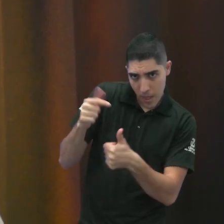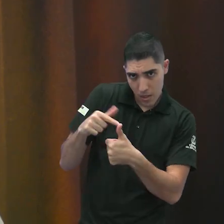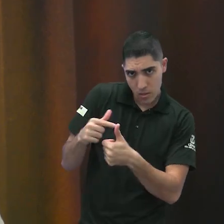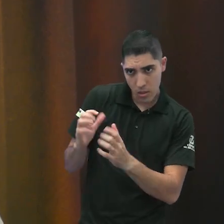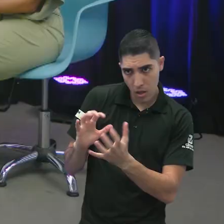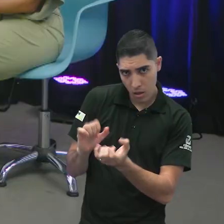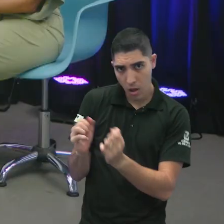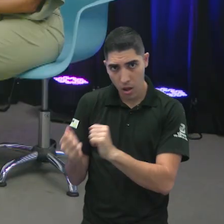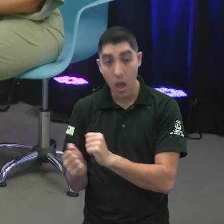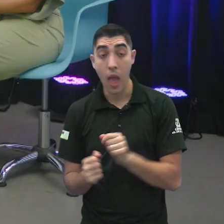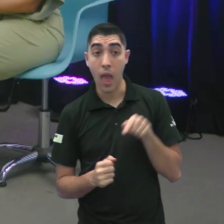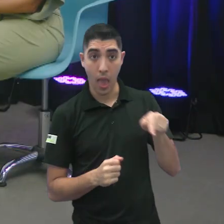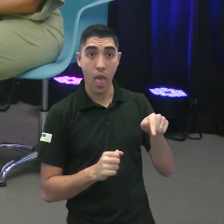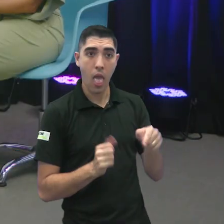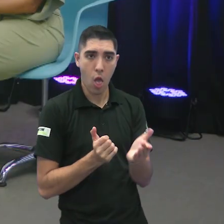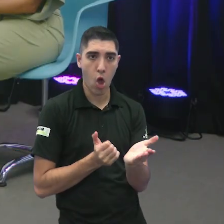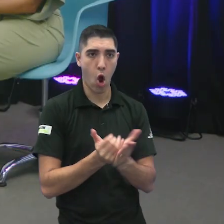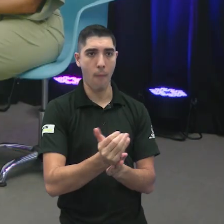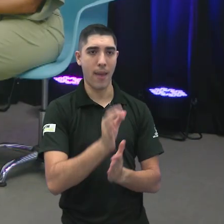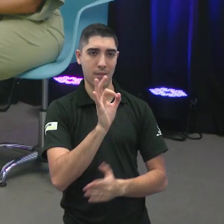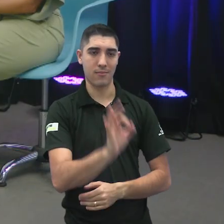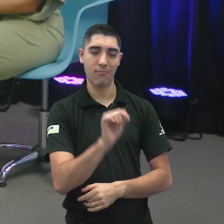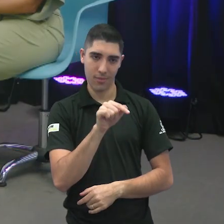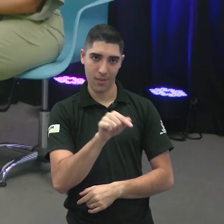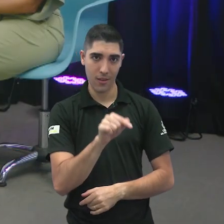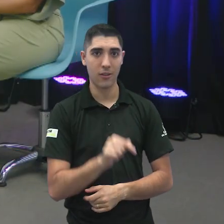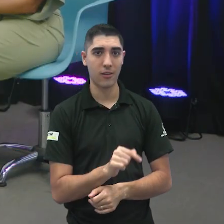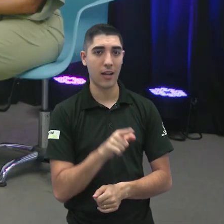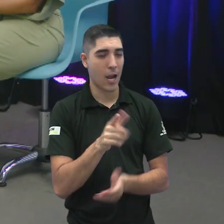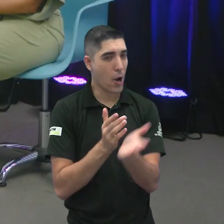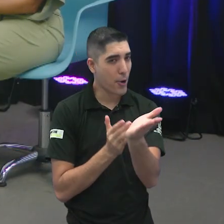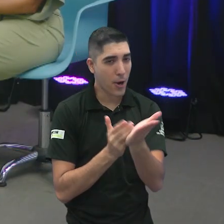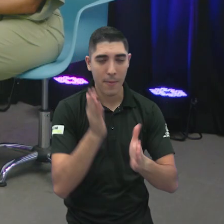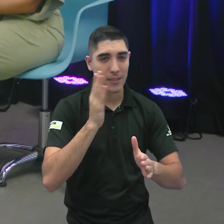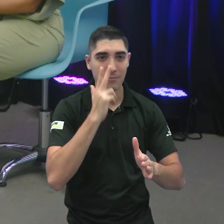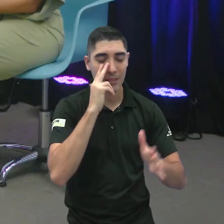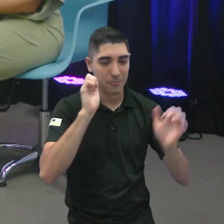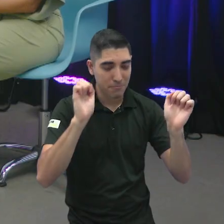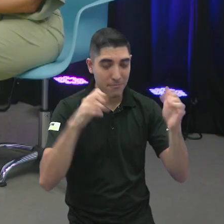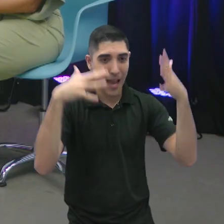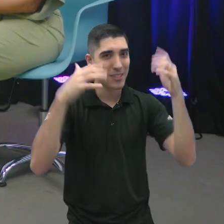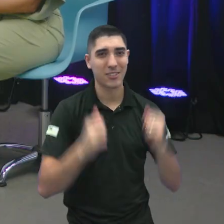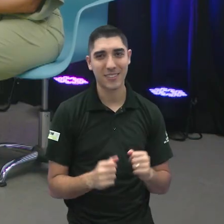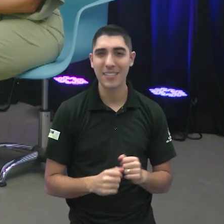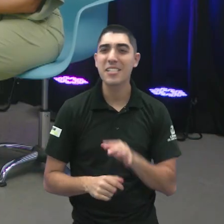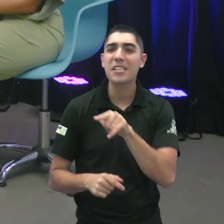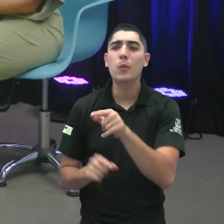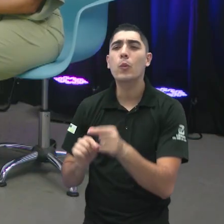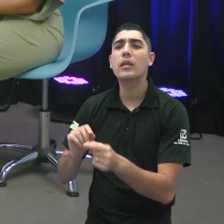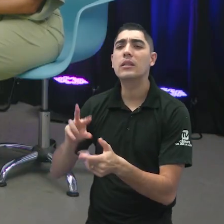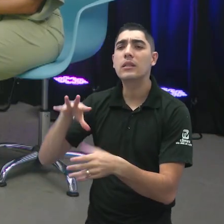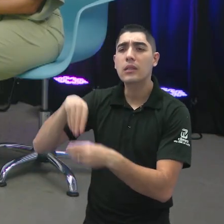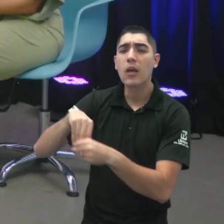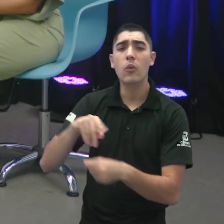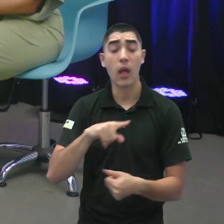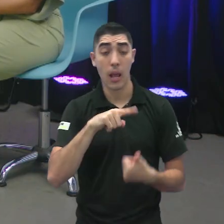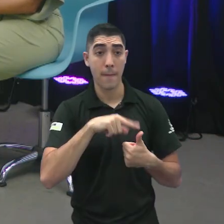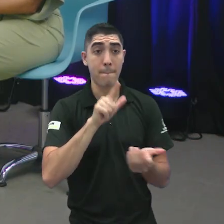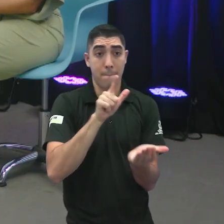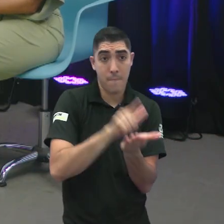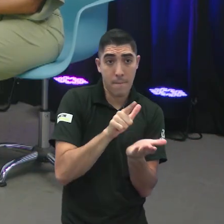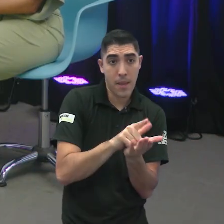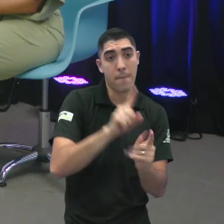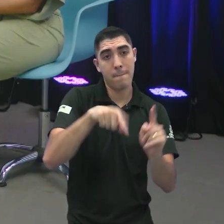do papel machê? Essa é a primeira Fala pra etapa. gente. É aqui que ele começa. Certo. Aqui a magia acontece. E o que é essa misturinha? Fala pra gente. Papel e